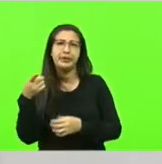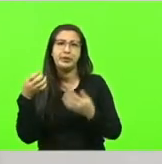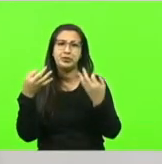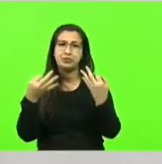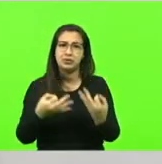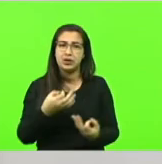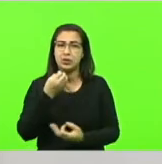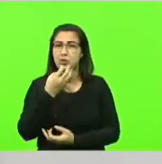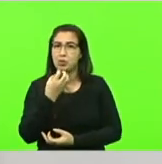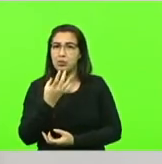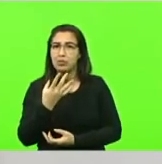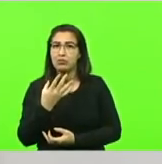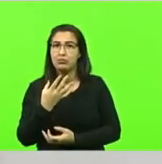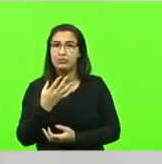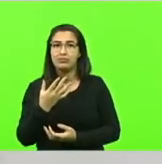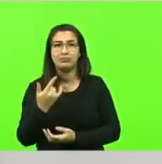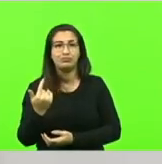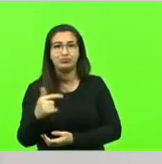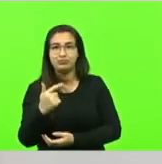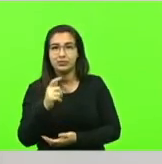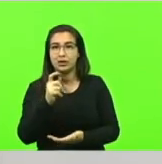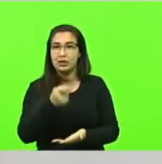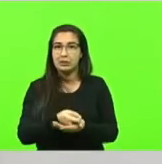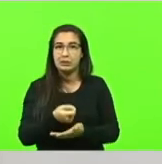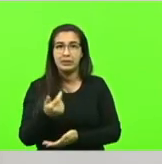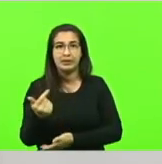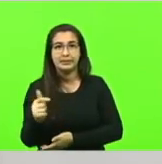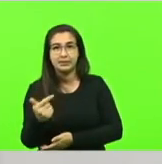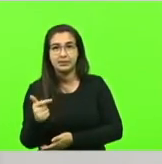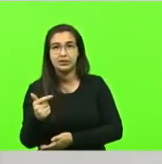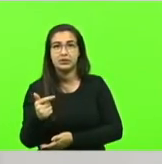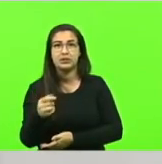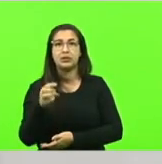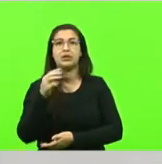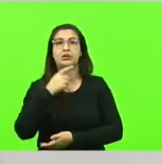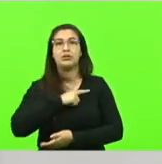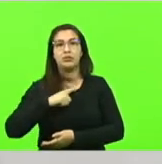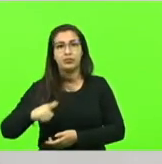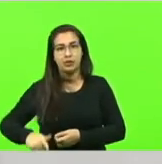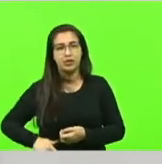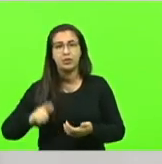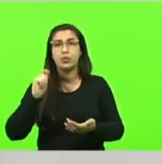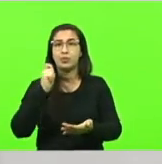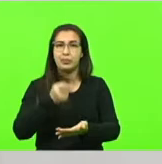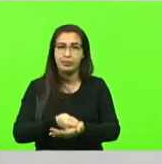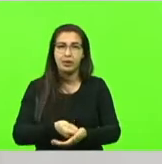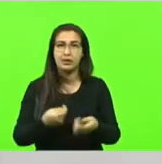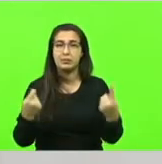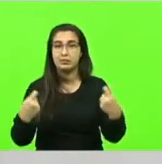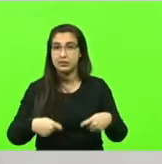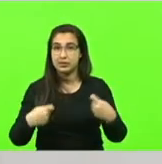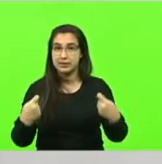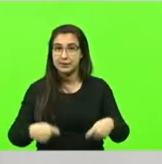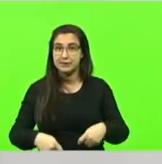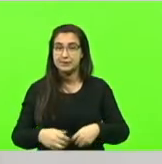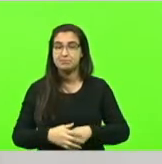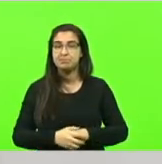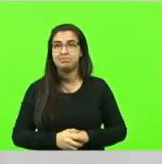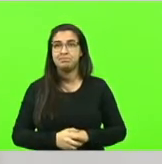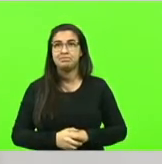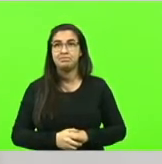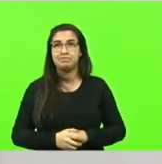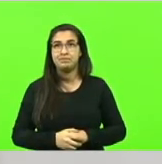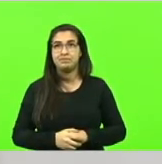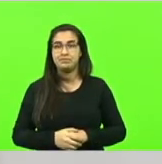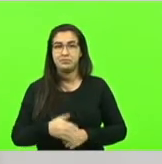foi paga. Carlos Moisés, pague o que está devendo. Não faça isso para as pessoas. Tu não